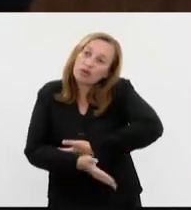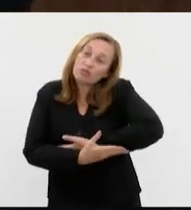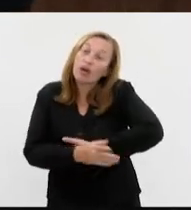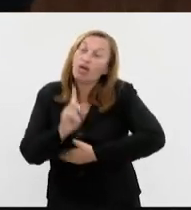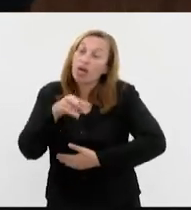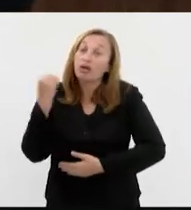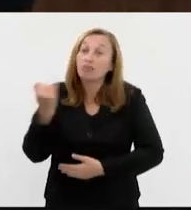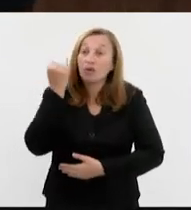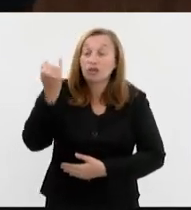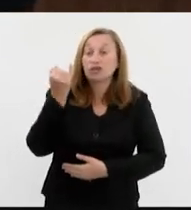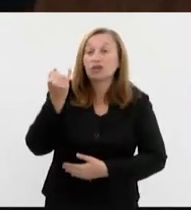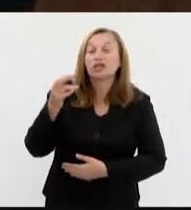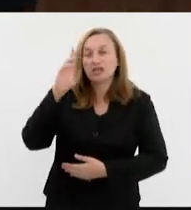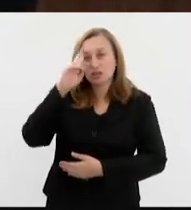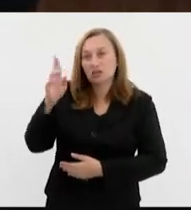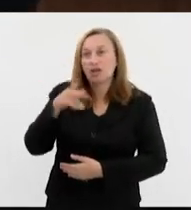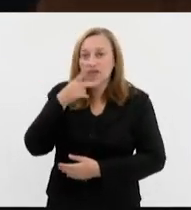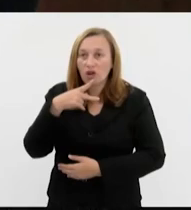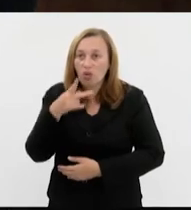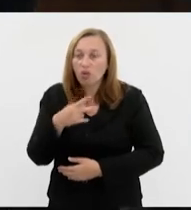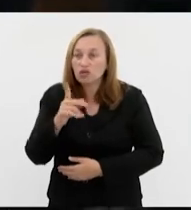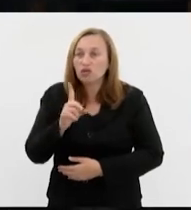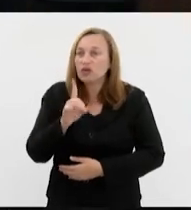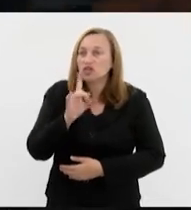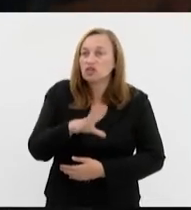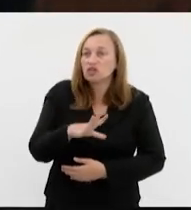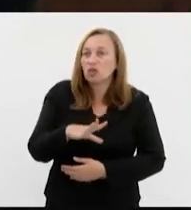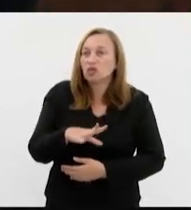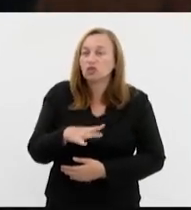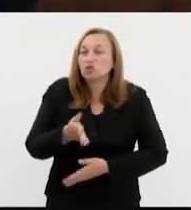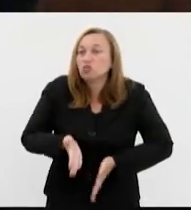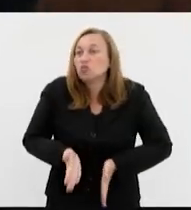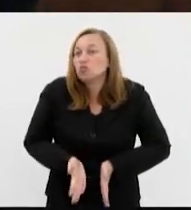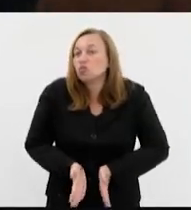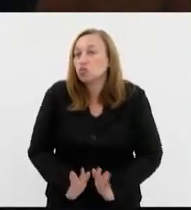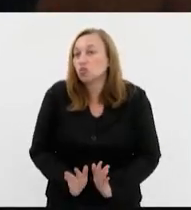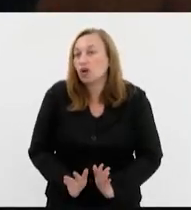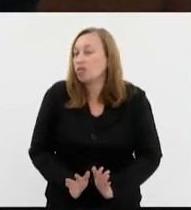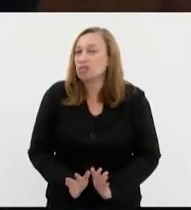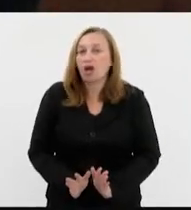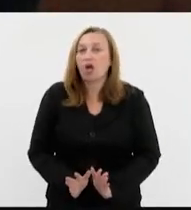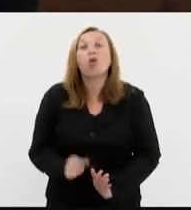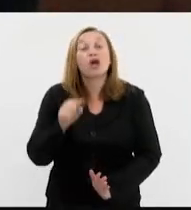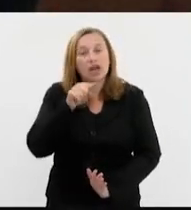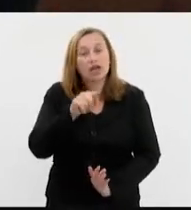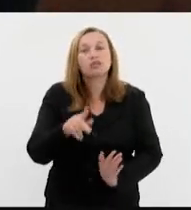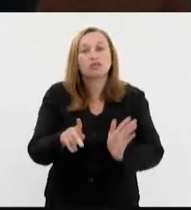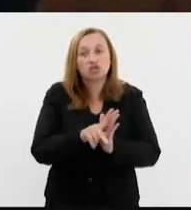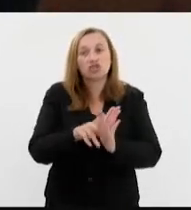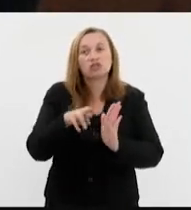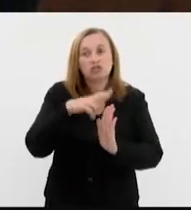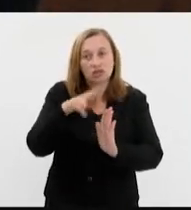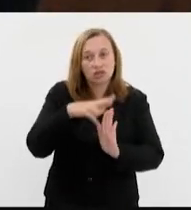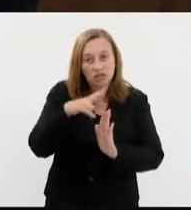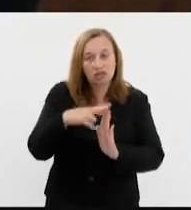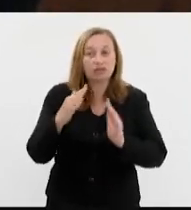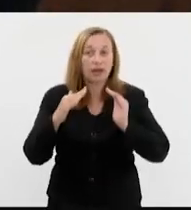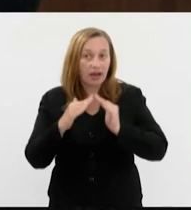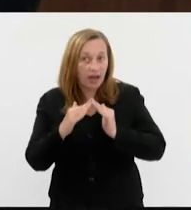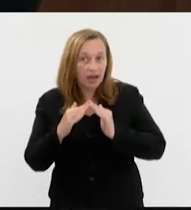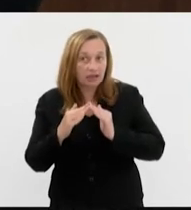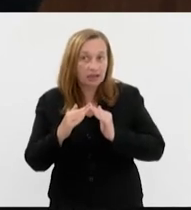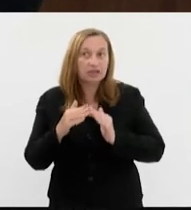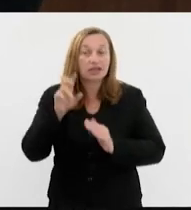muito importante, a senhora falou, não é só a questão do gestar. Esse projeto de resolução que tramita na casa,